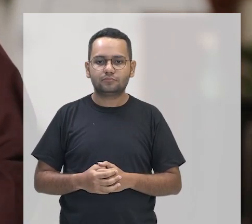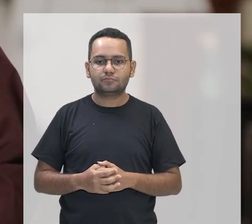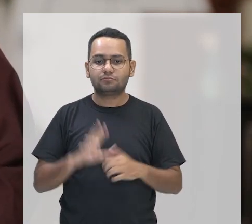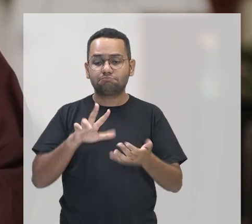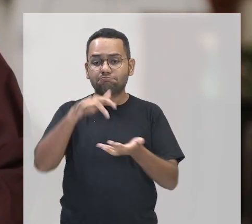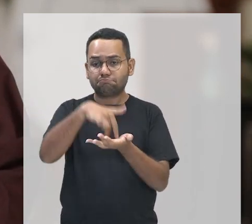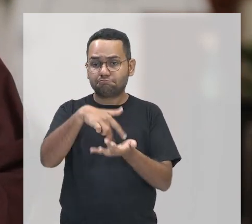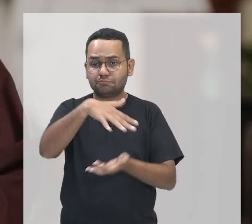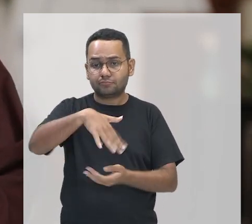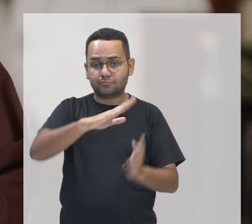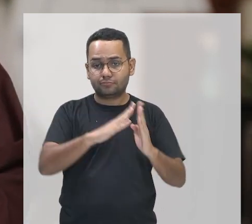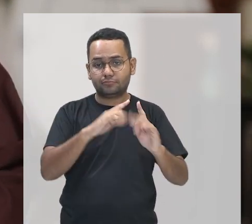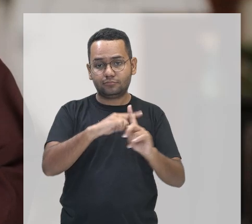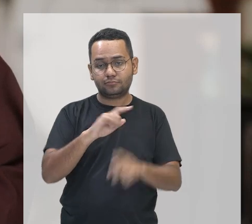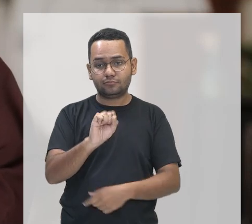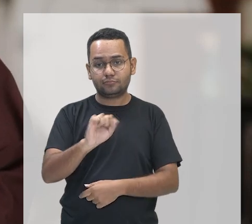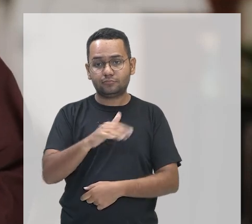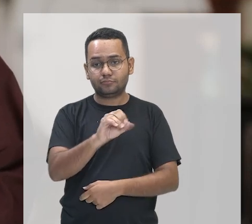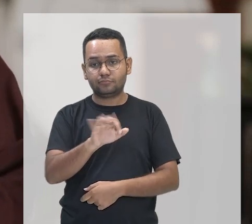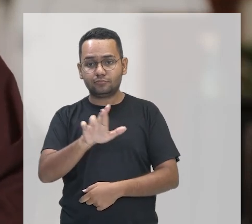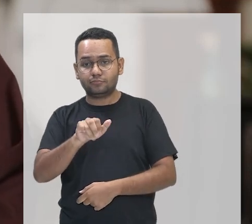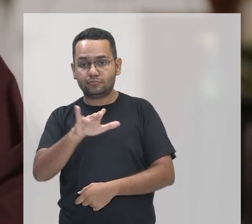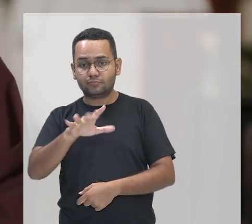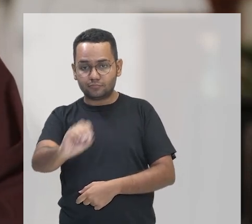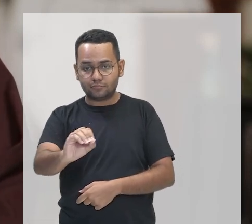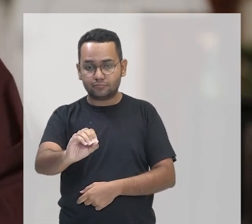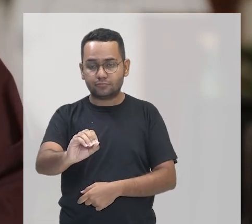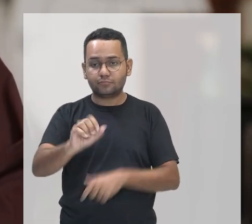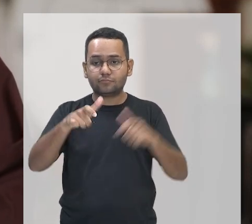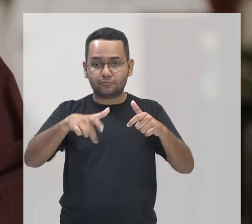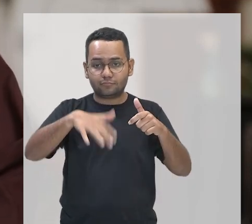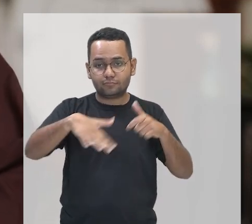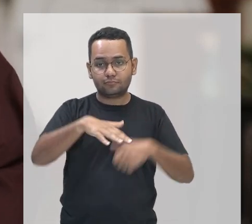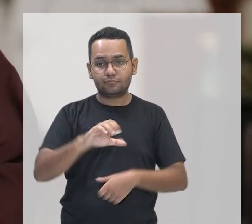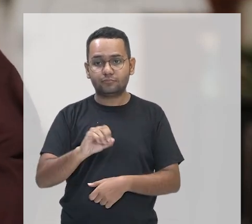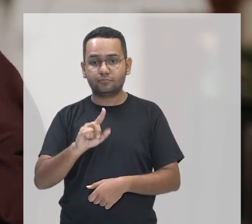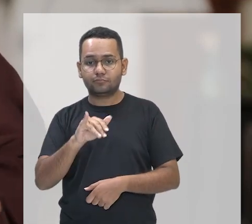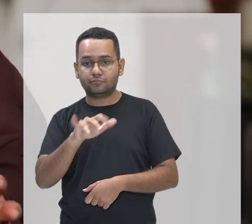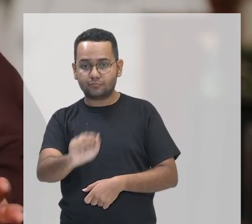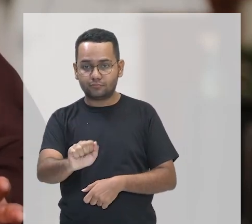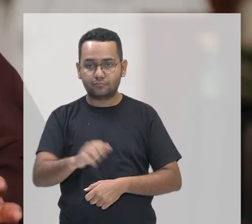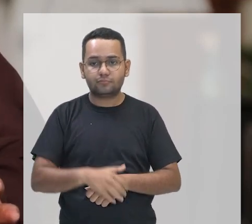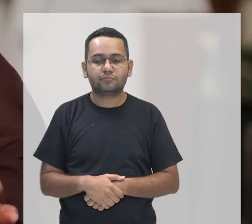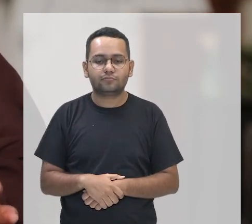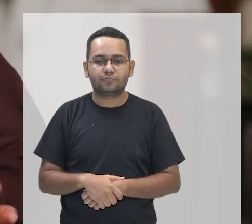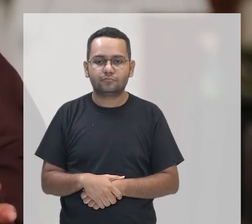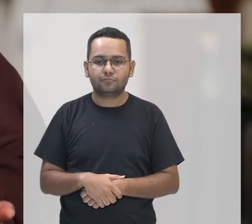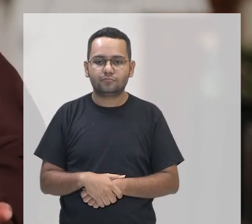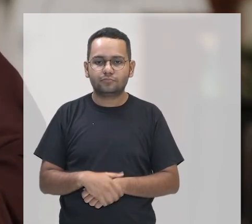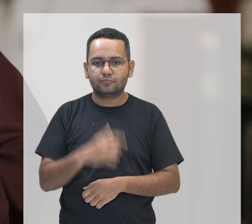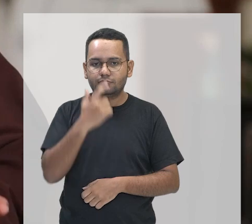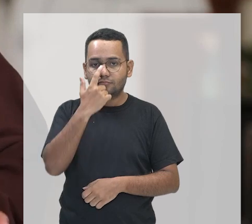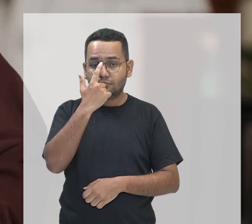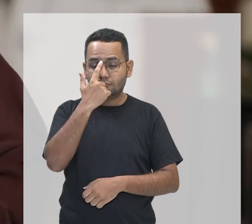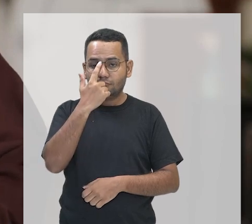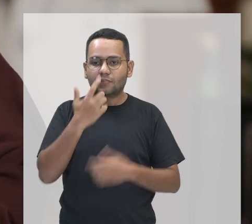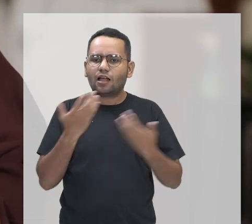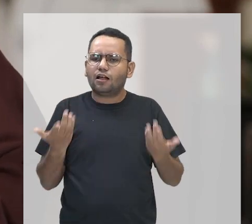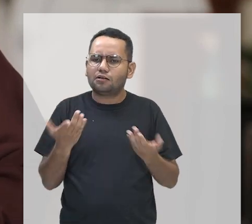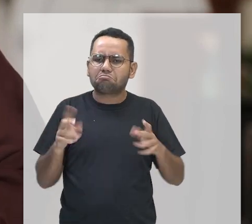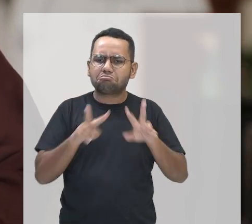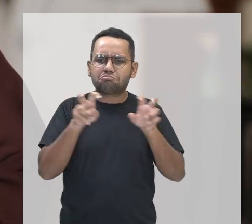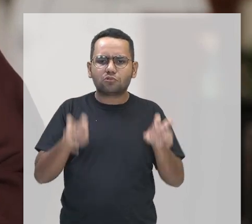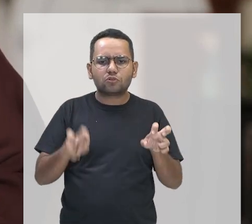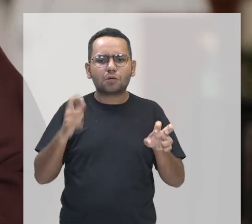paróquia São Francisco das Chagas, na colônia Oliveira Machado. Nós estamos refletindo